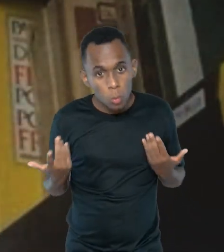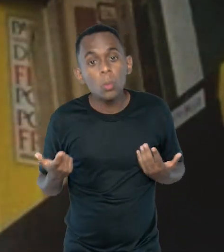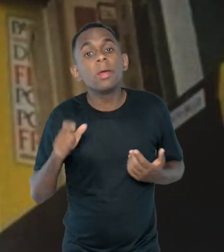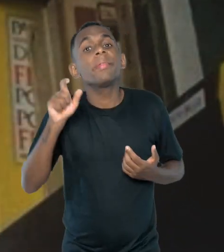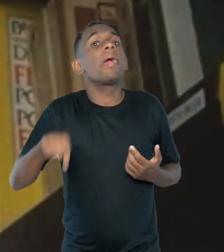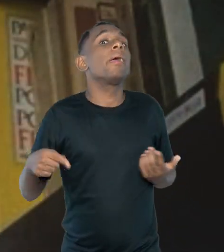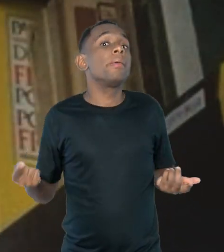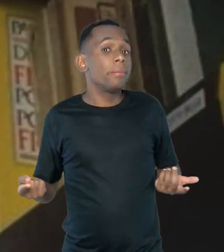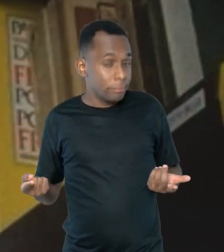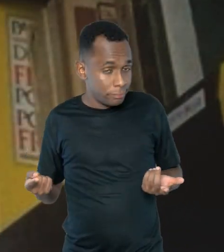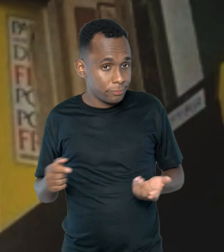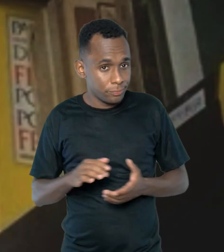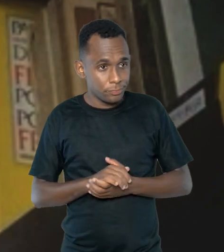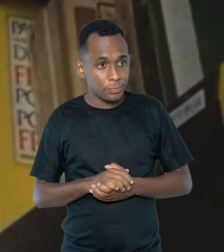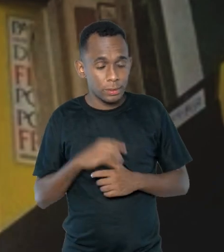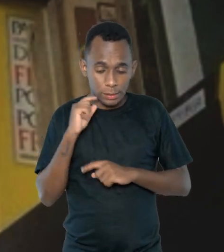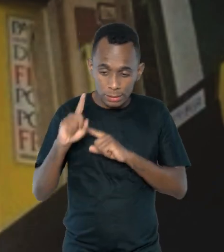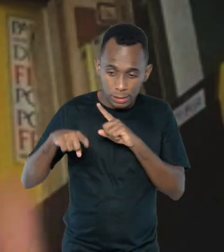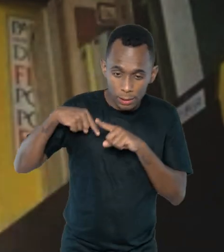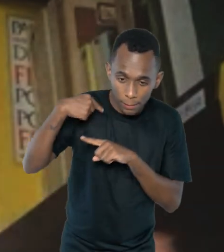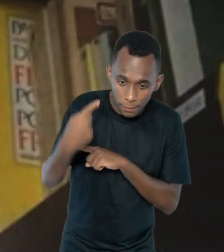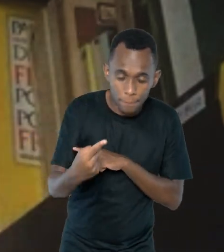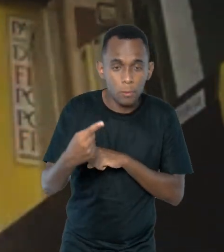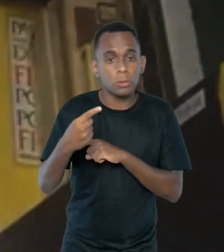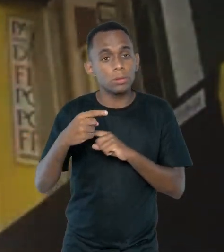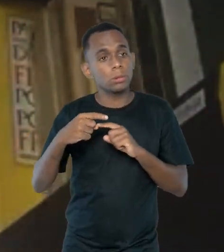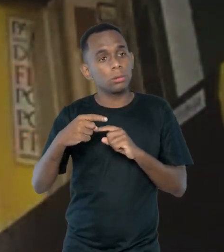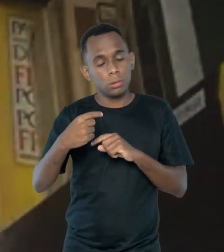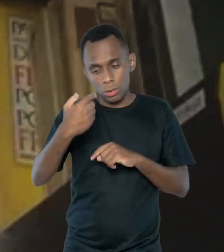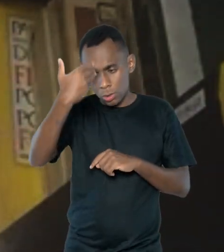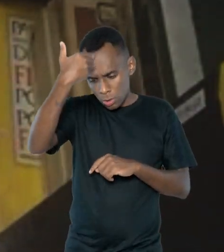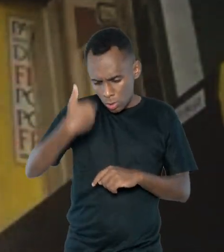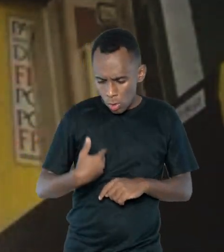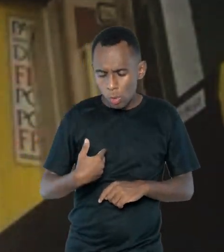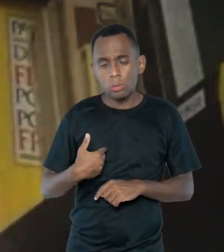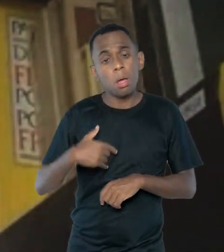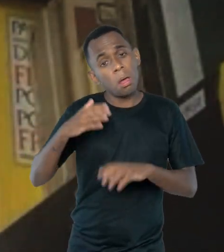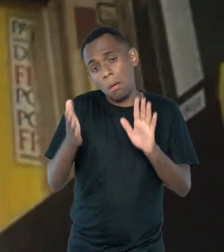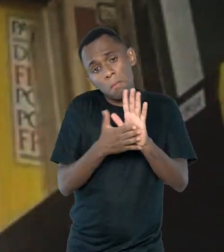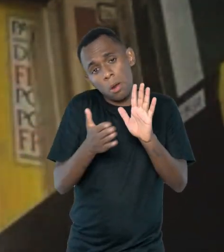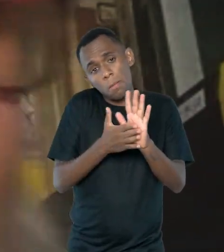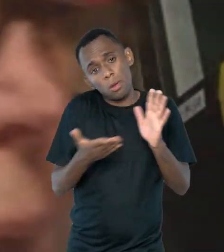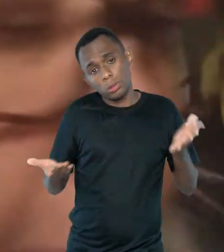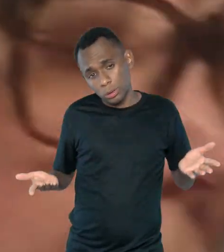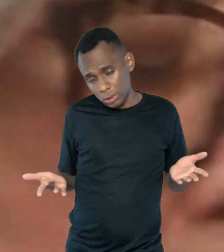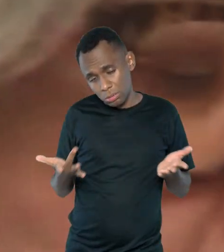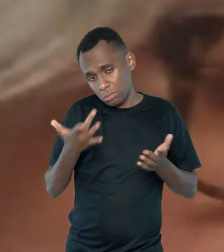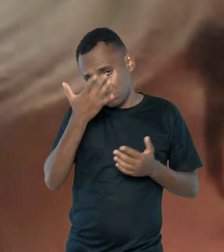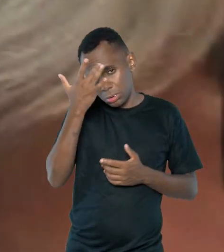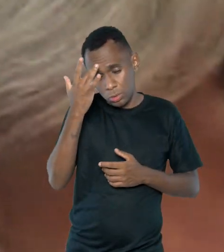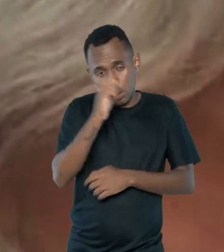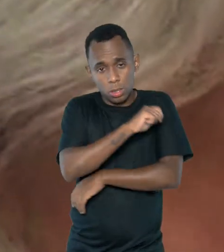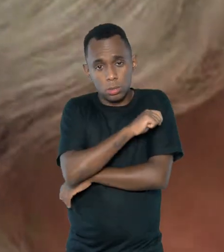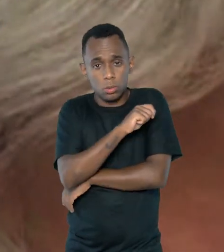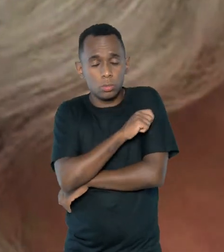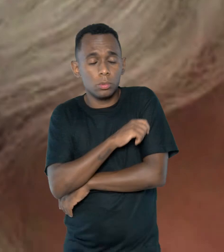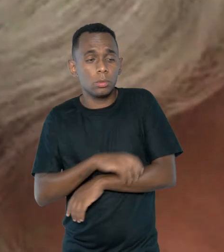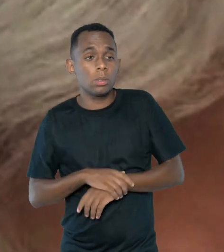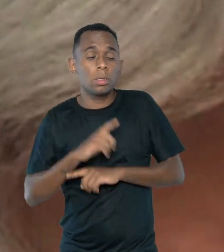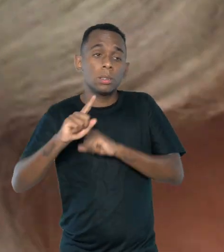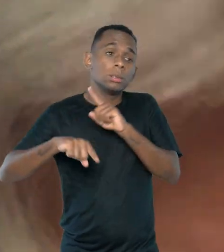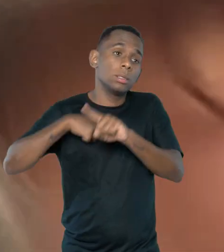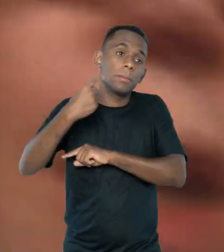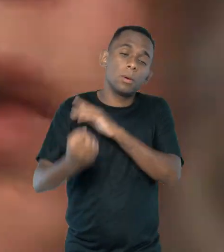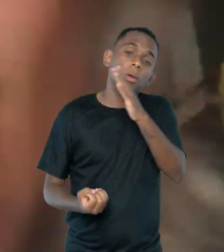eu? Uhum. E depois eles vão fazer o autorretrato deles. Isso é uma proposta. E depois eles